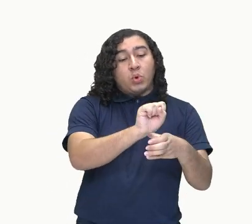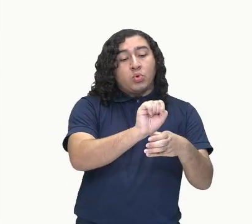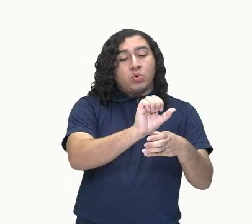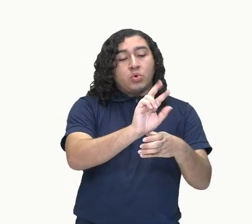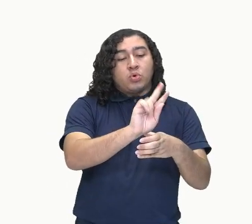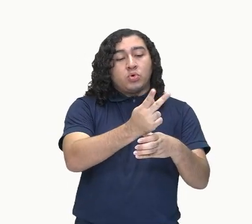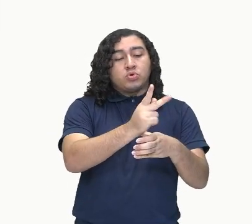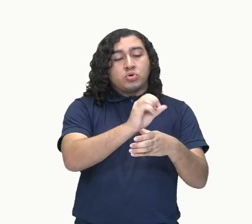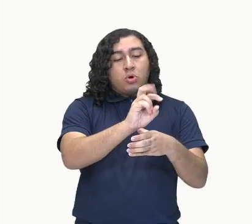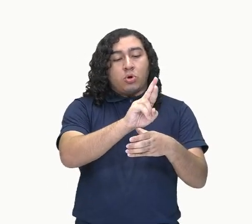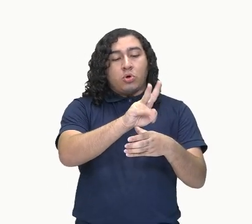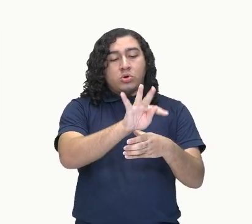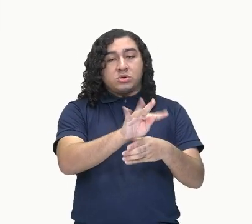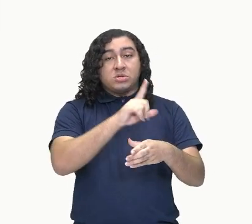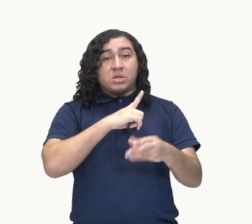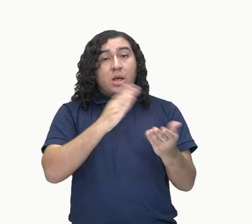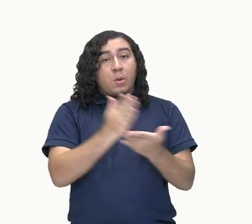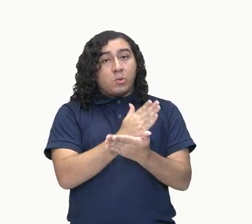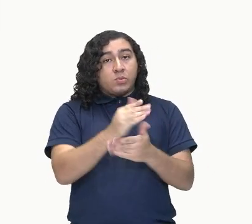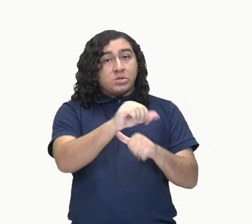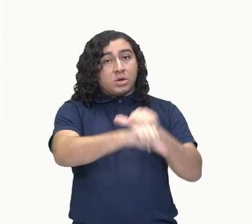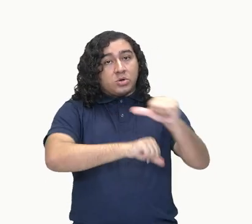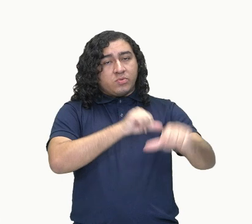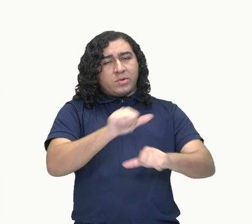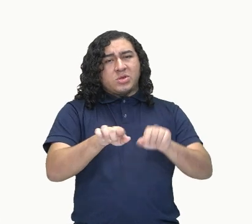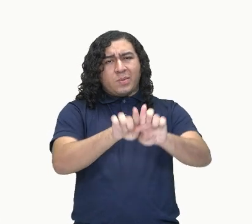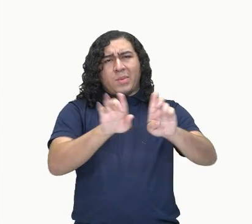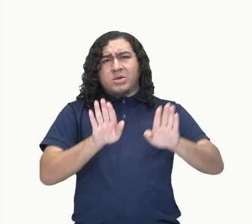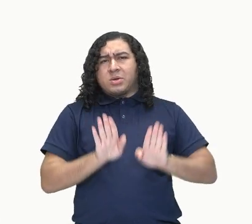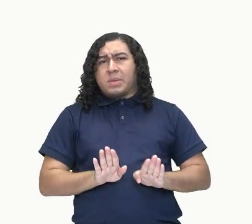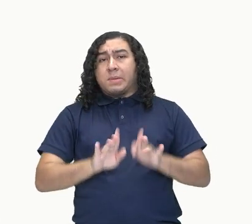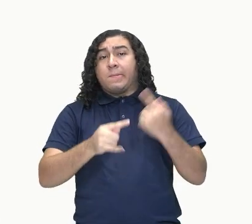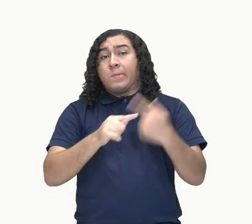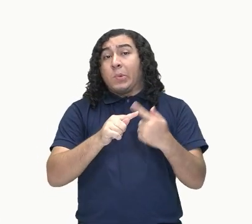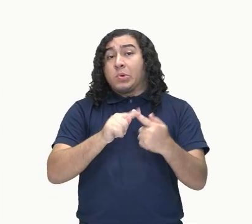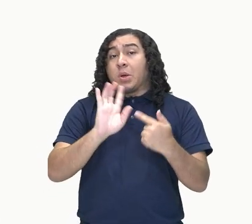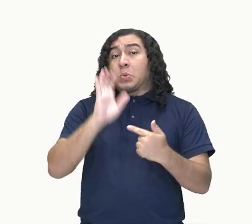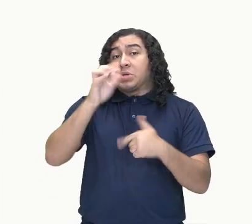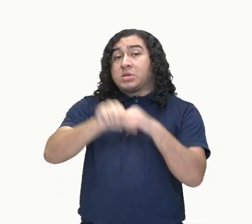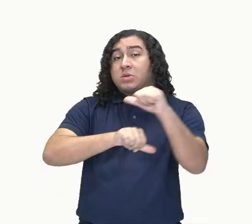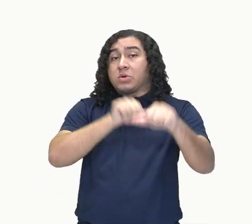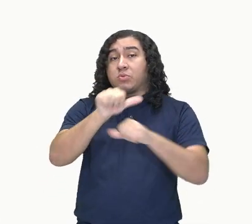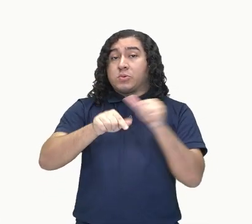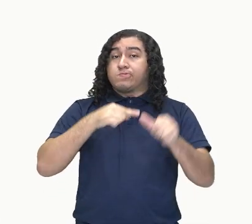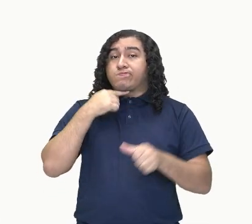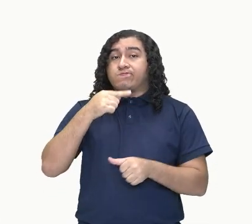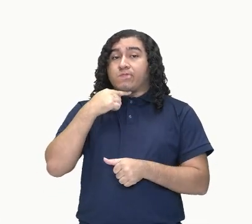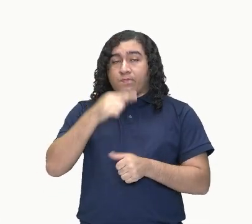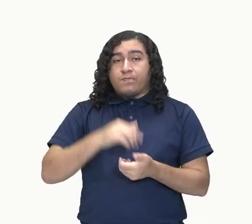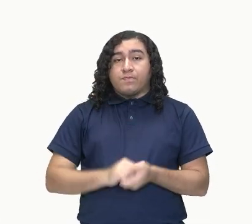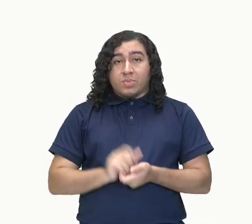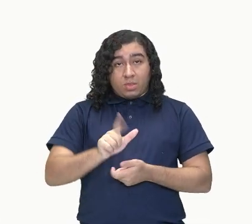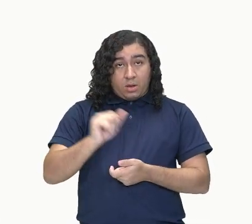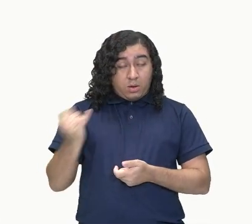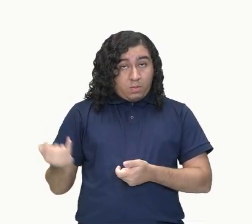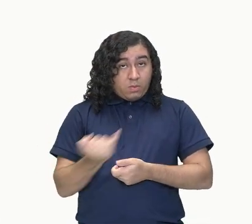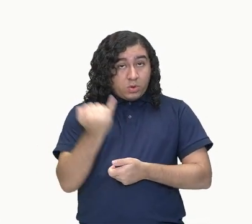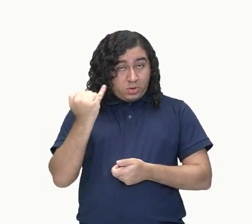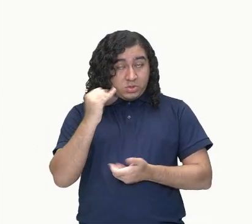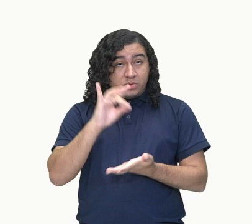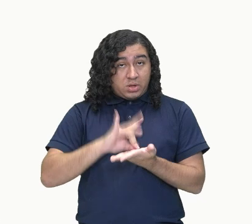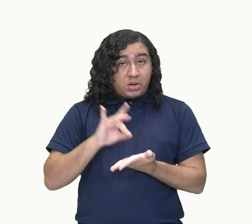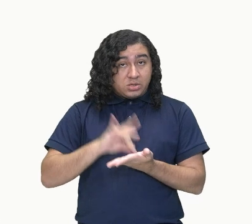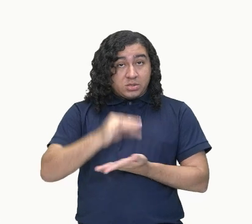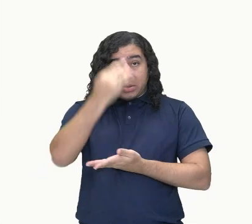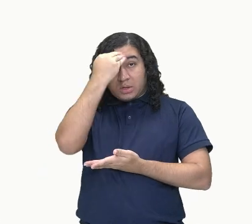algumas mudanças. Mas por que que ocorre esta mudança? Ela é muito importante, ok?